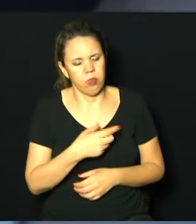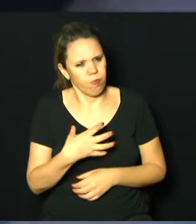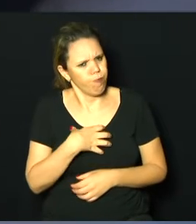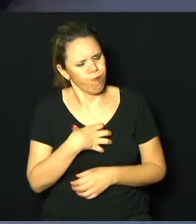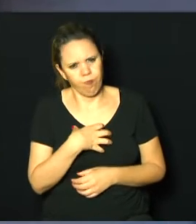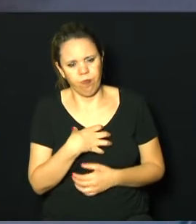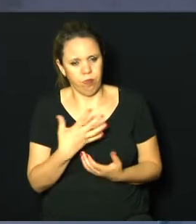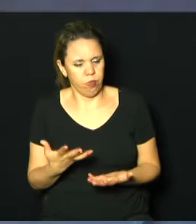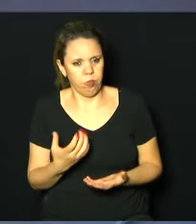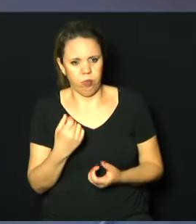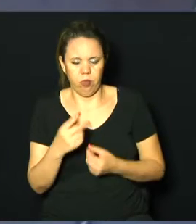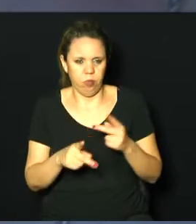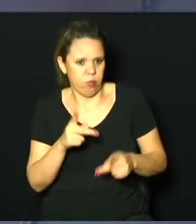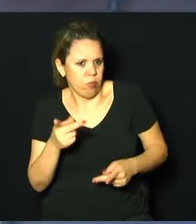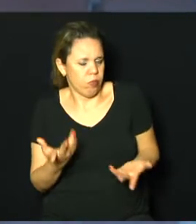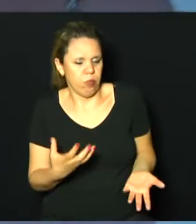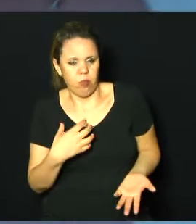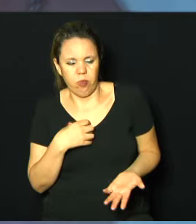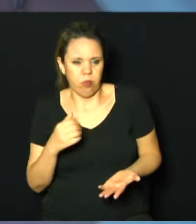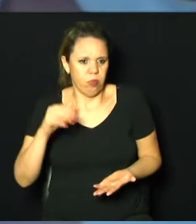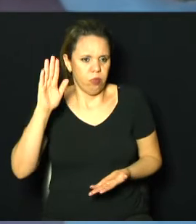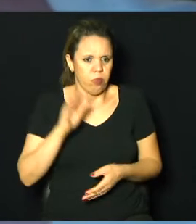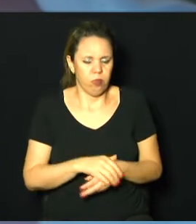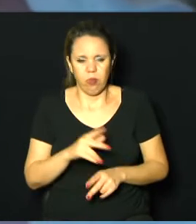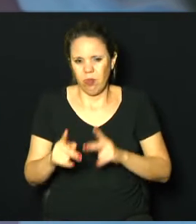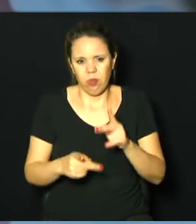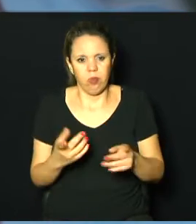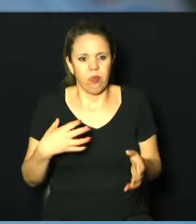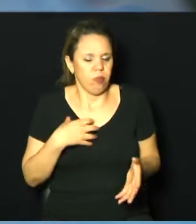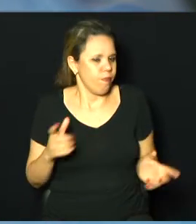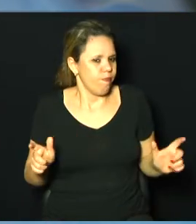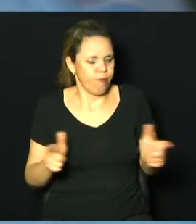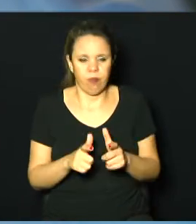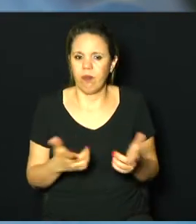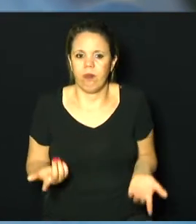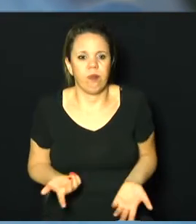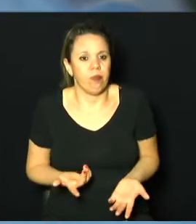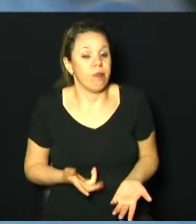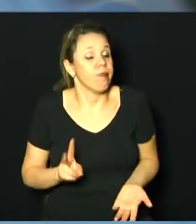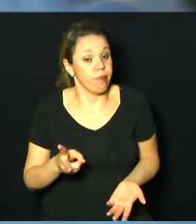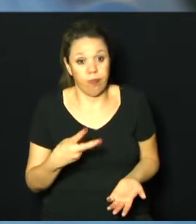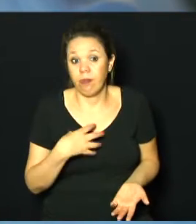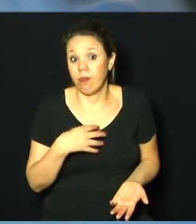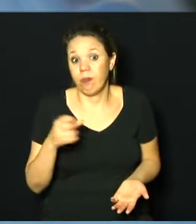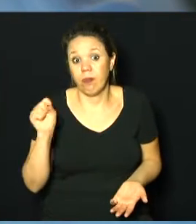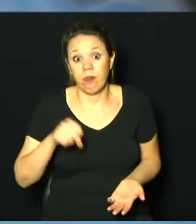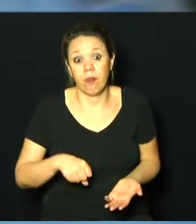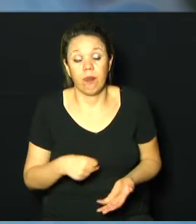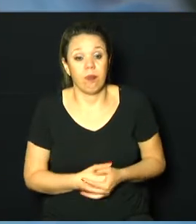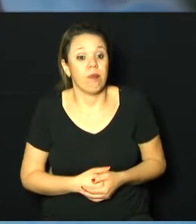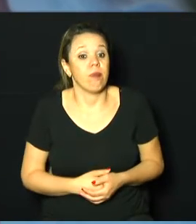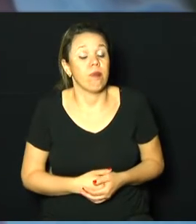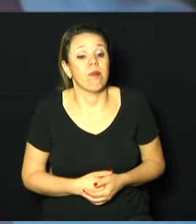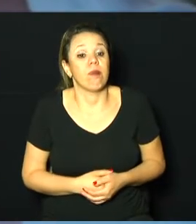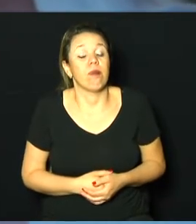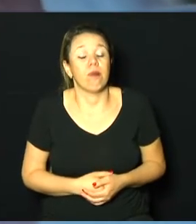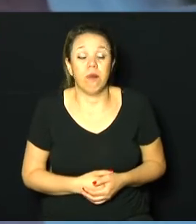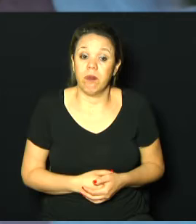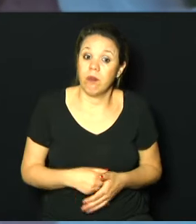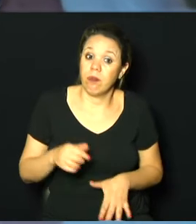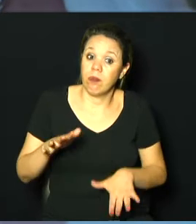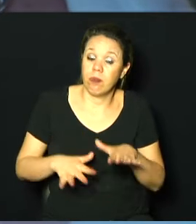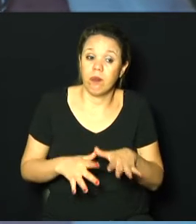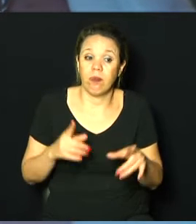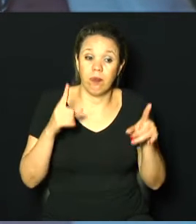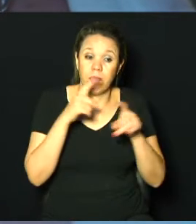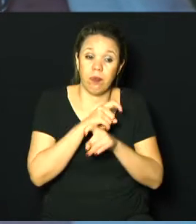sente, né? Algumas pessoas sentem muito mais, outras pessoas sentem menos, mas sente, né? Sente de uma forma, às vezes,